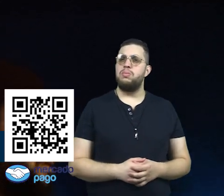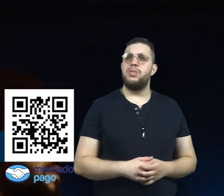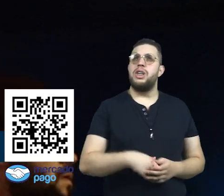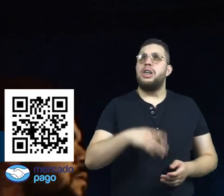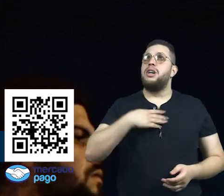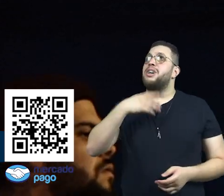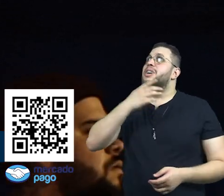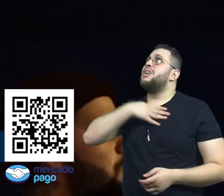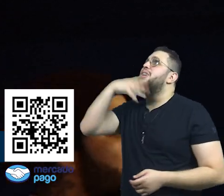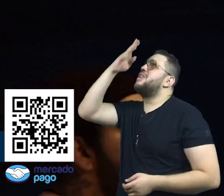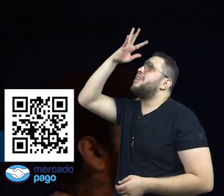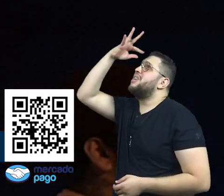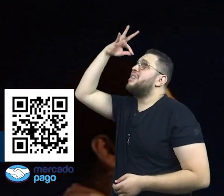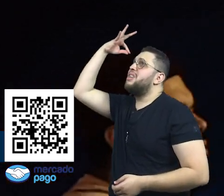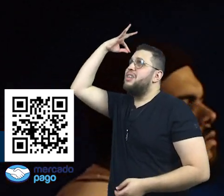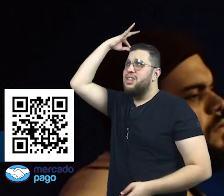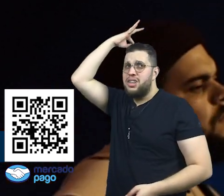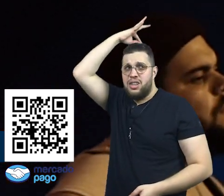Espírito,